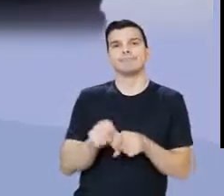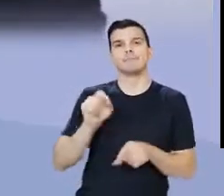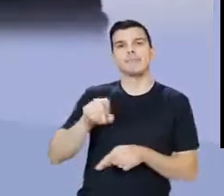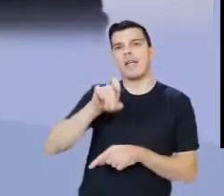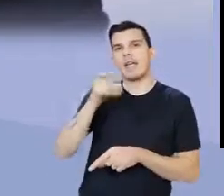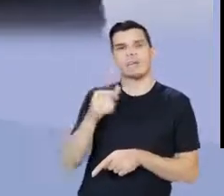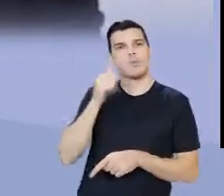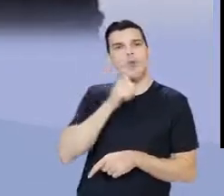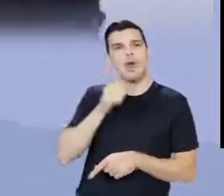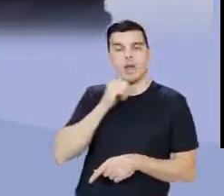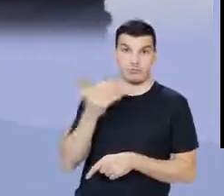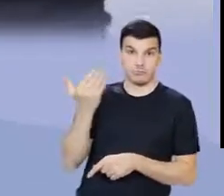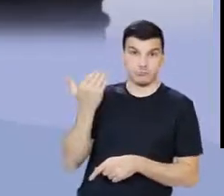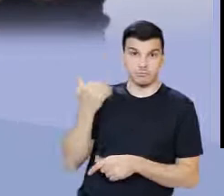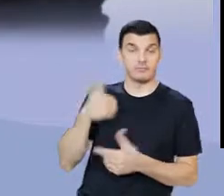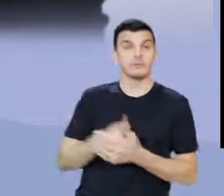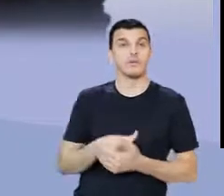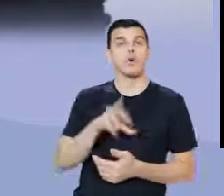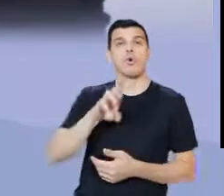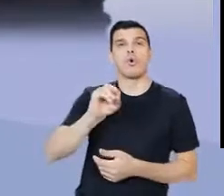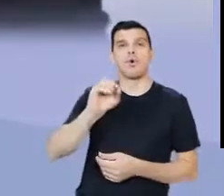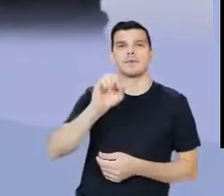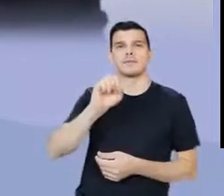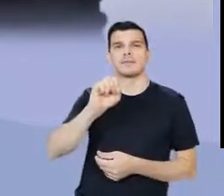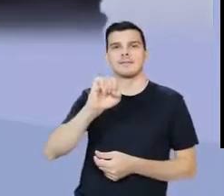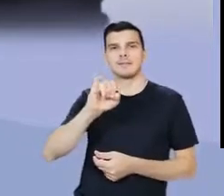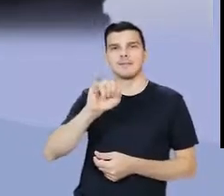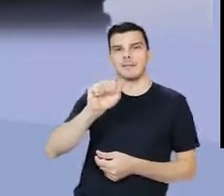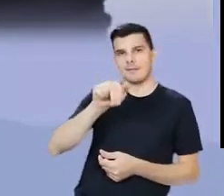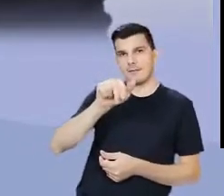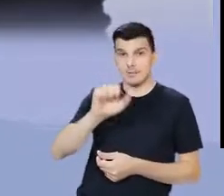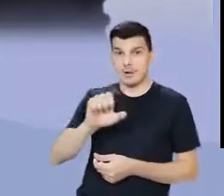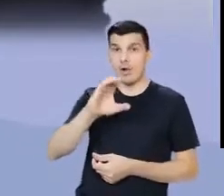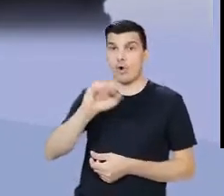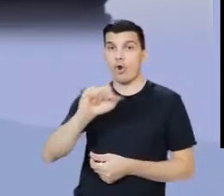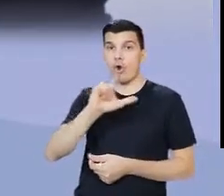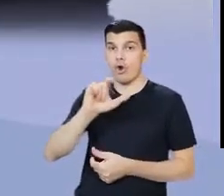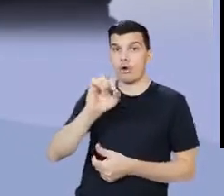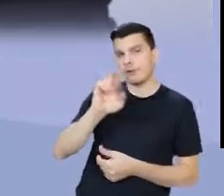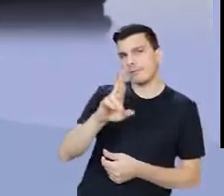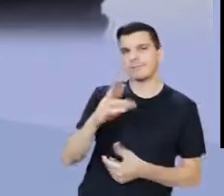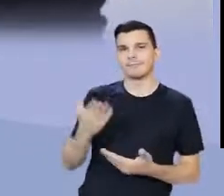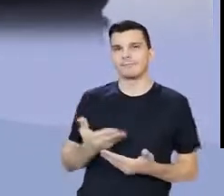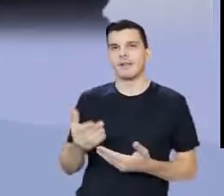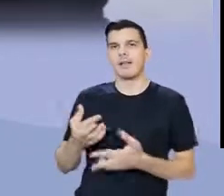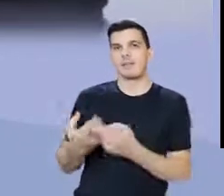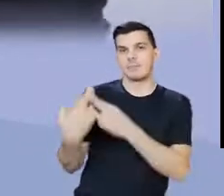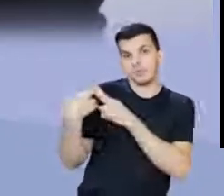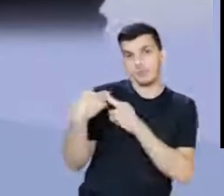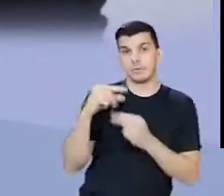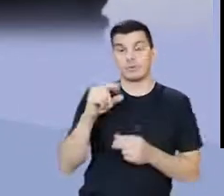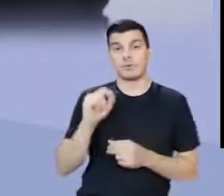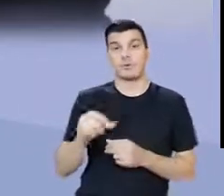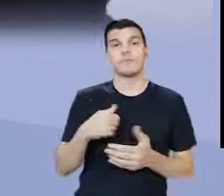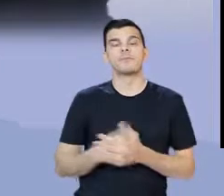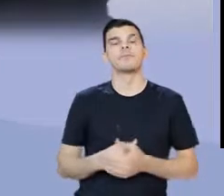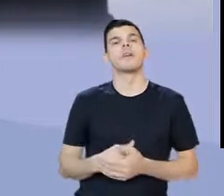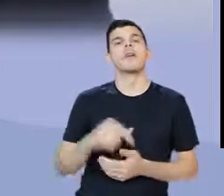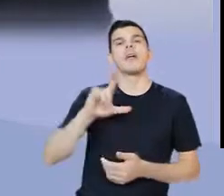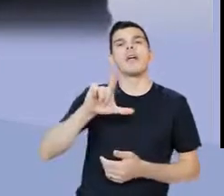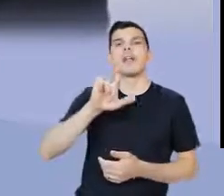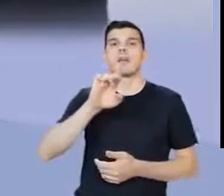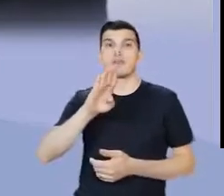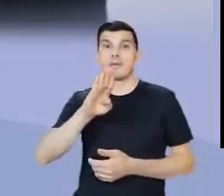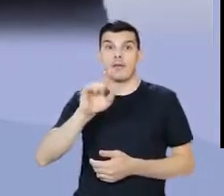sua mulher, ex-mulher à época, né? A Rosiane Collor, que vai presidir, que vai governar, que vai chefiar uma tal